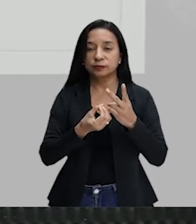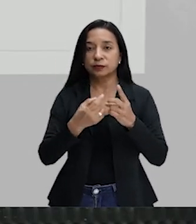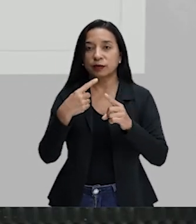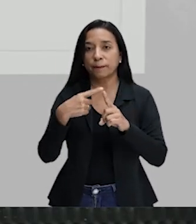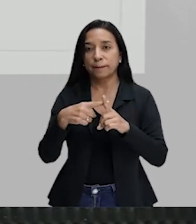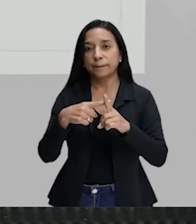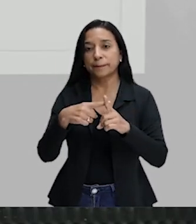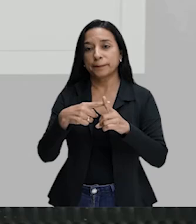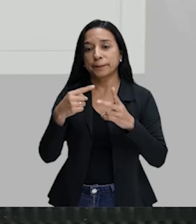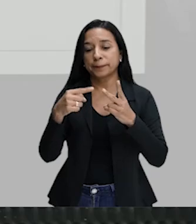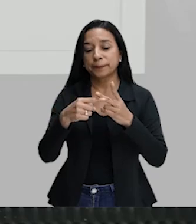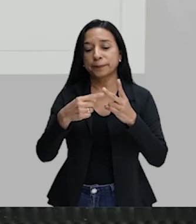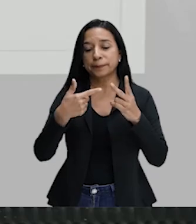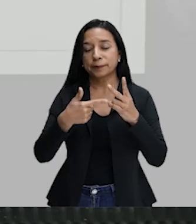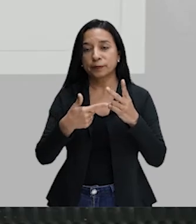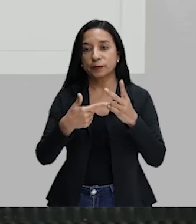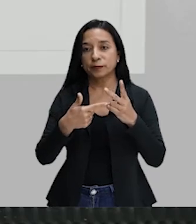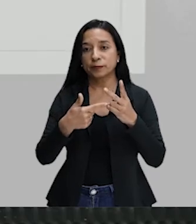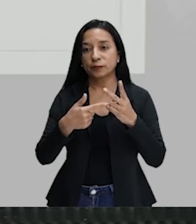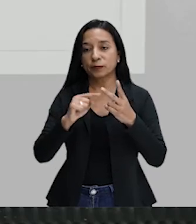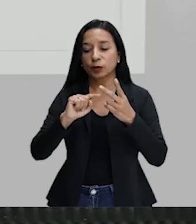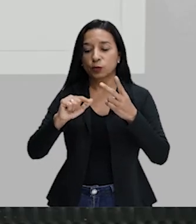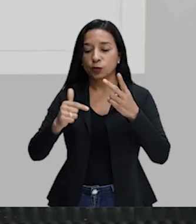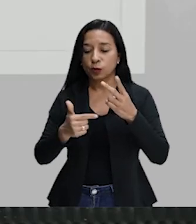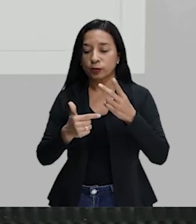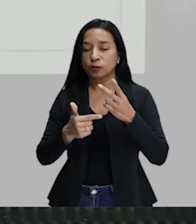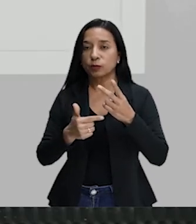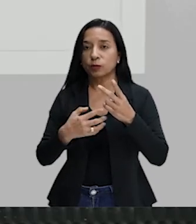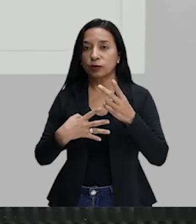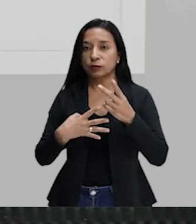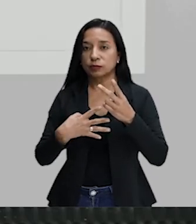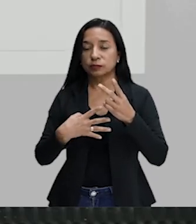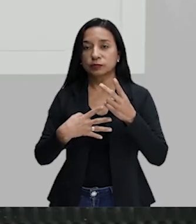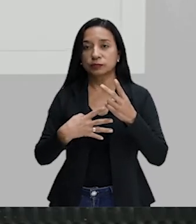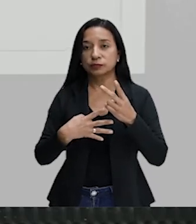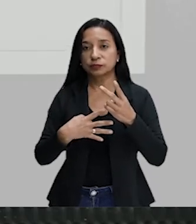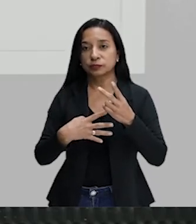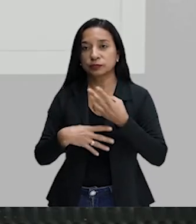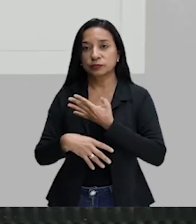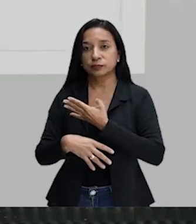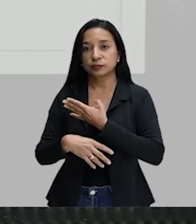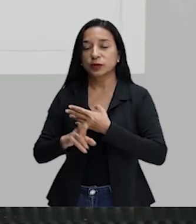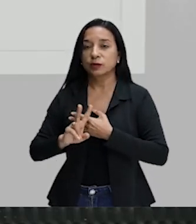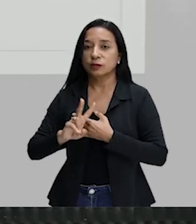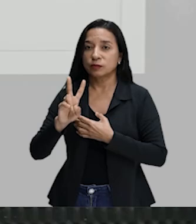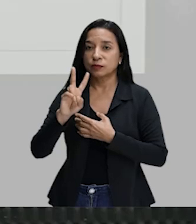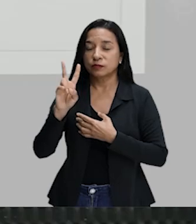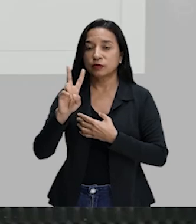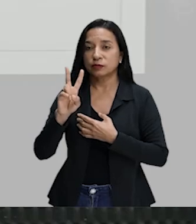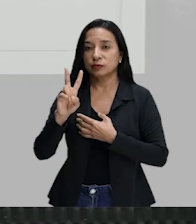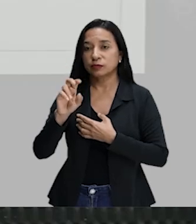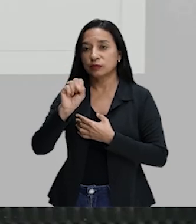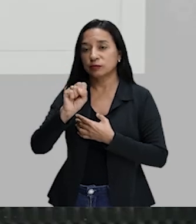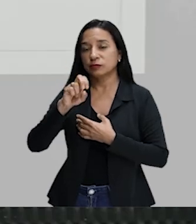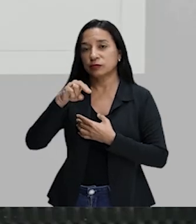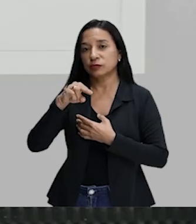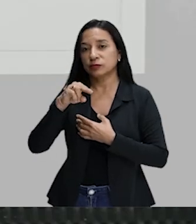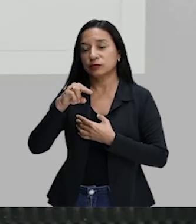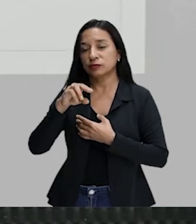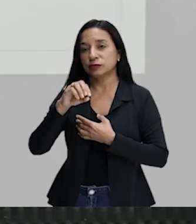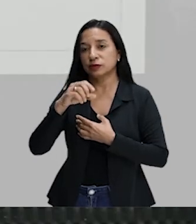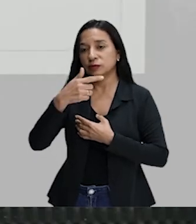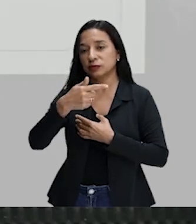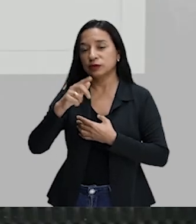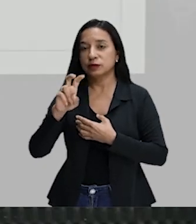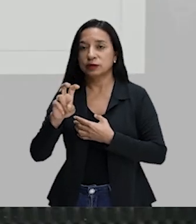mais raiz de 2 sobre 4. Esse aqui é o valor do seno de 75